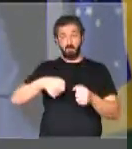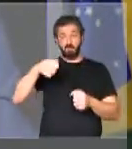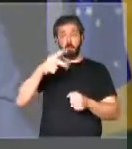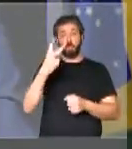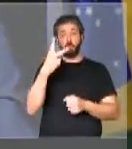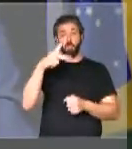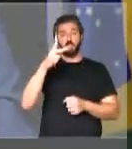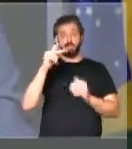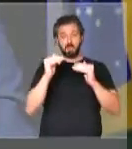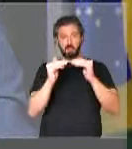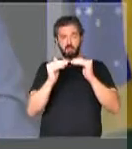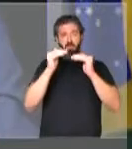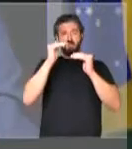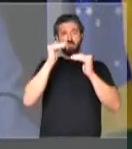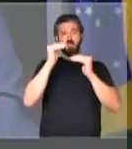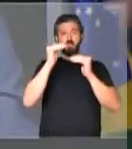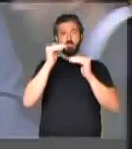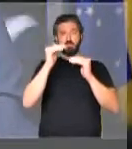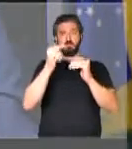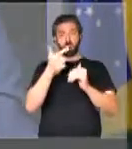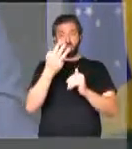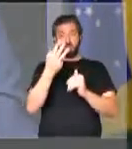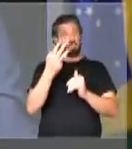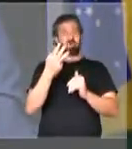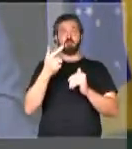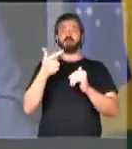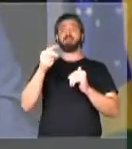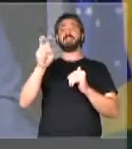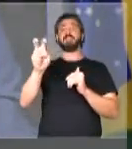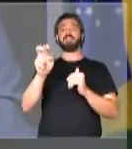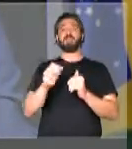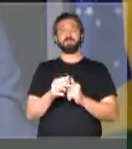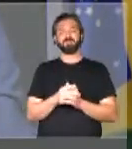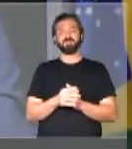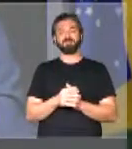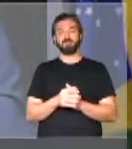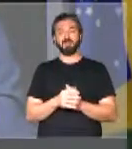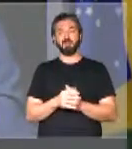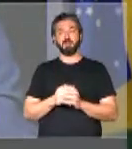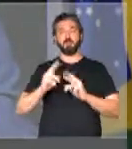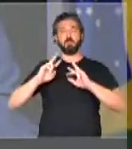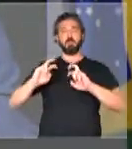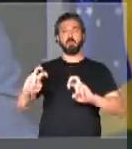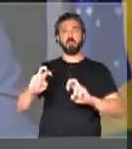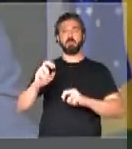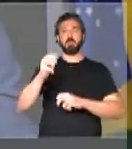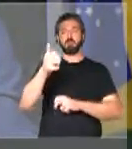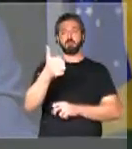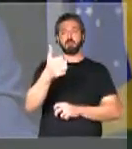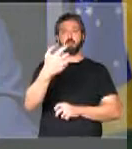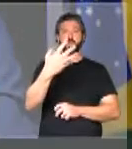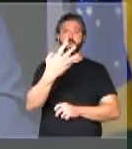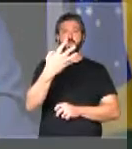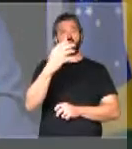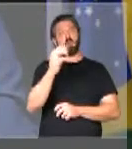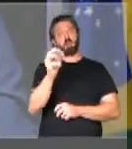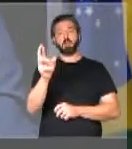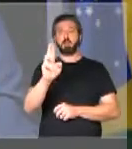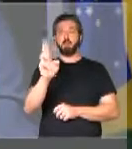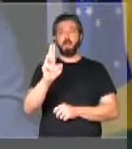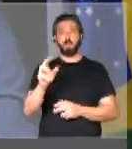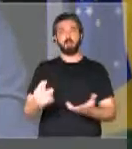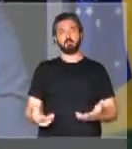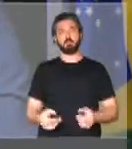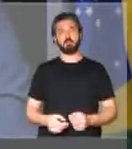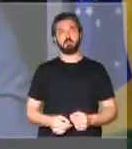em 2 quilos. Em vez de 23, tinha 25. Me cobraram R$140 na